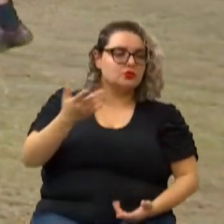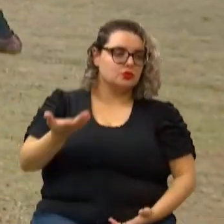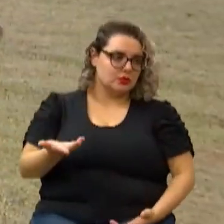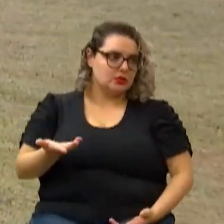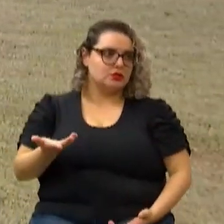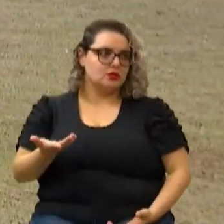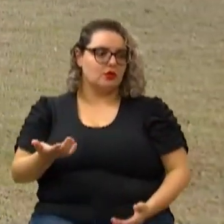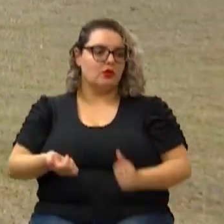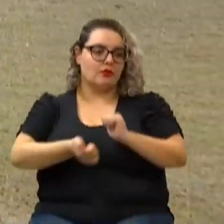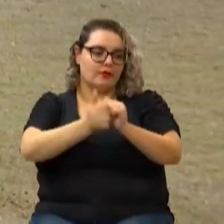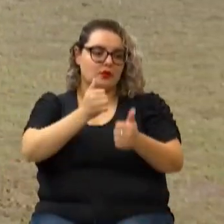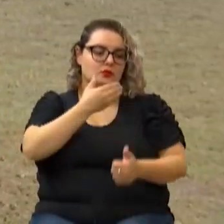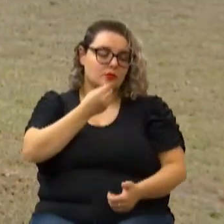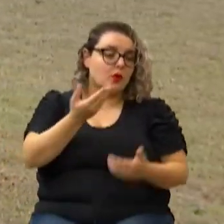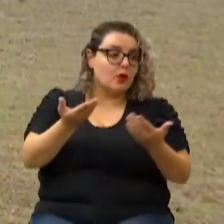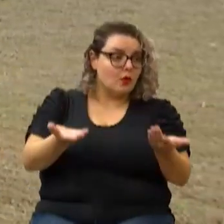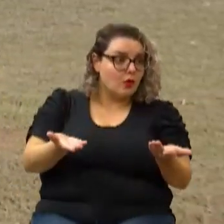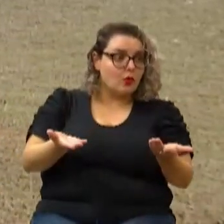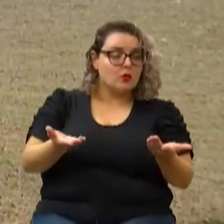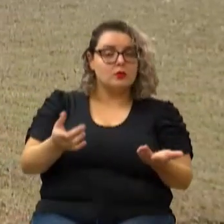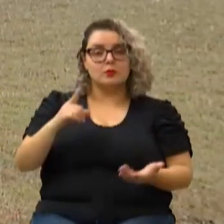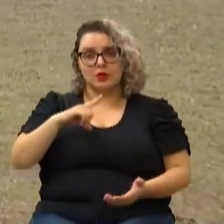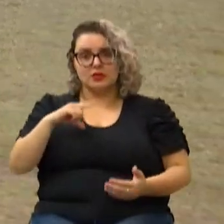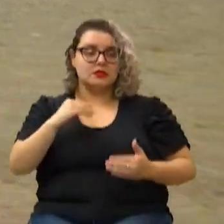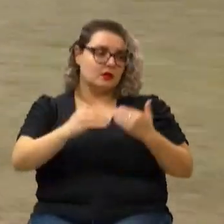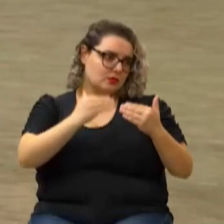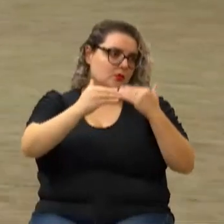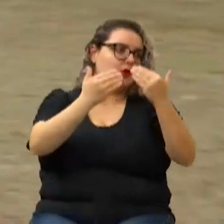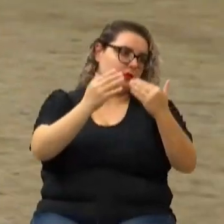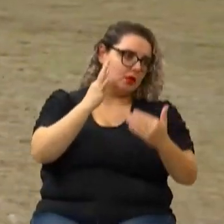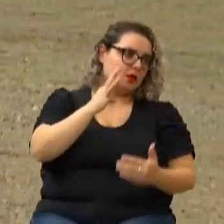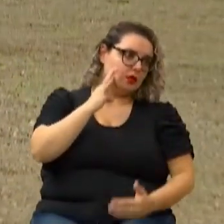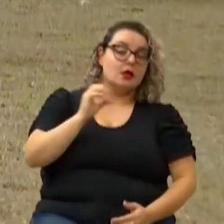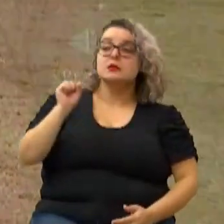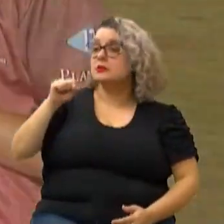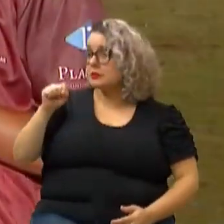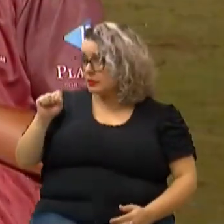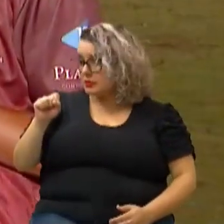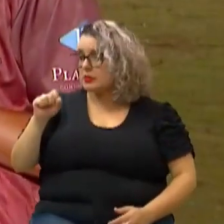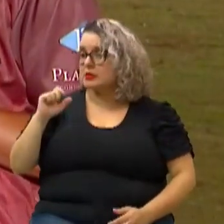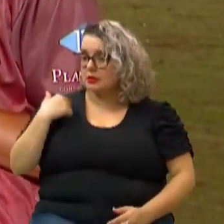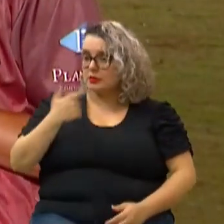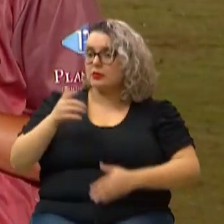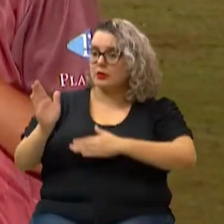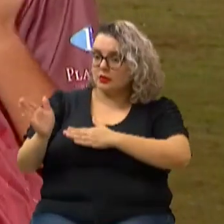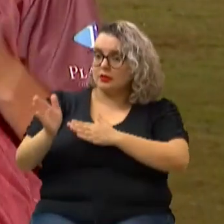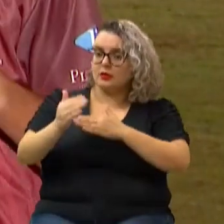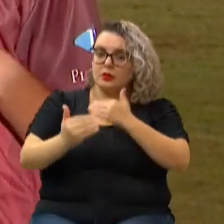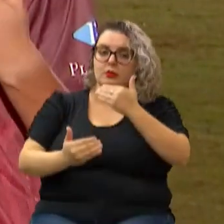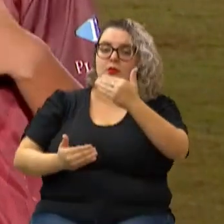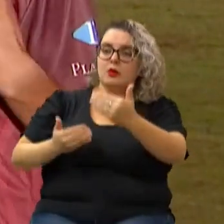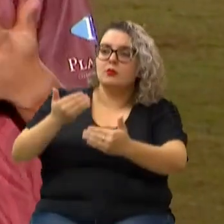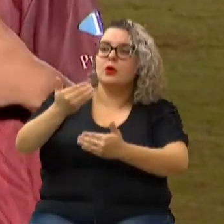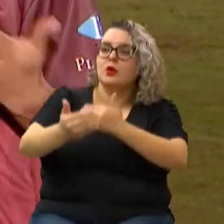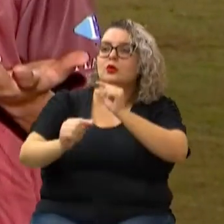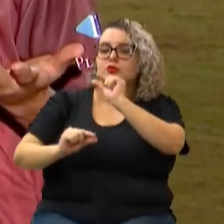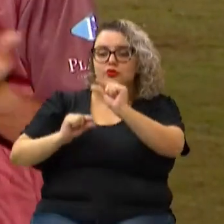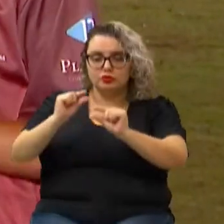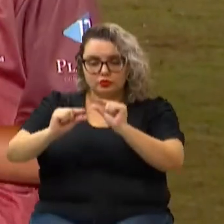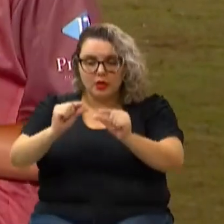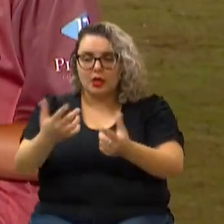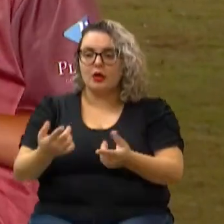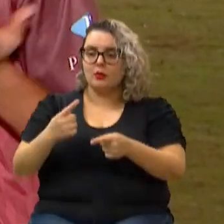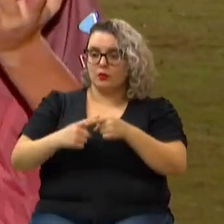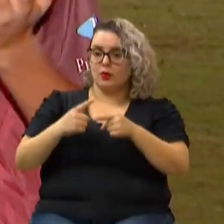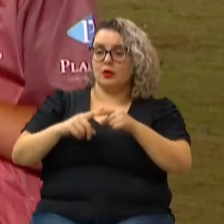que atingiu o futebol masculino, mas houve já uma evolução muito legal, né? E a gente está caminhando um passo de cada vez,